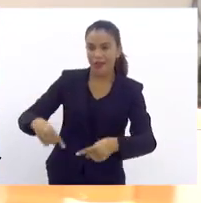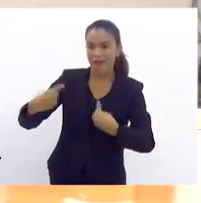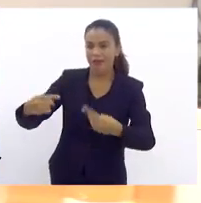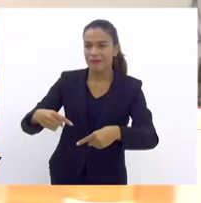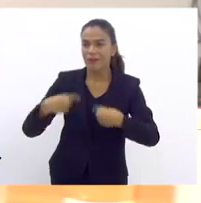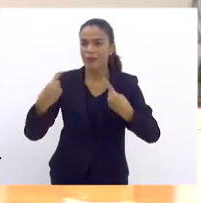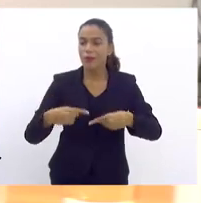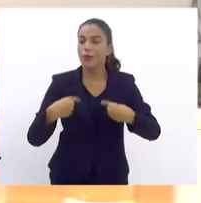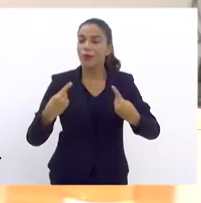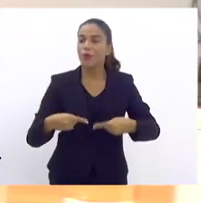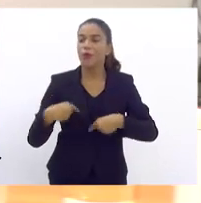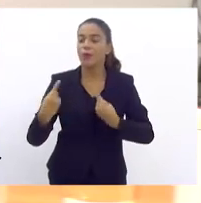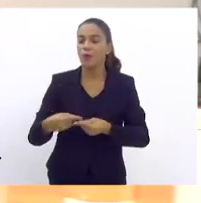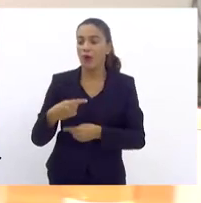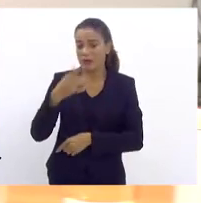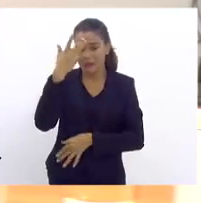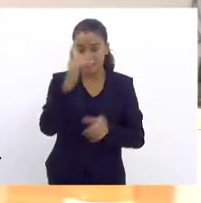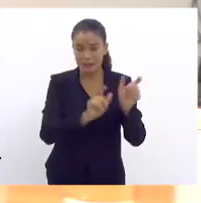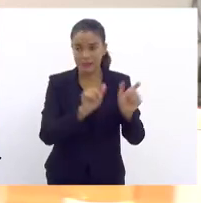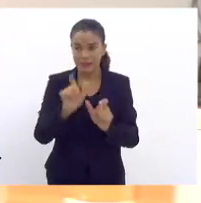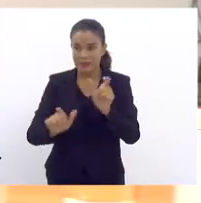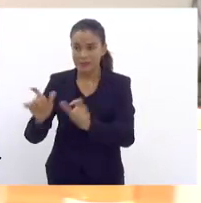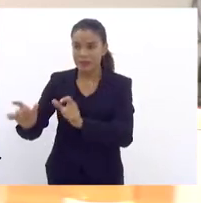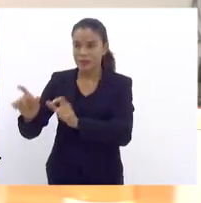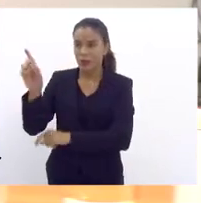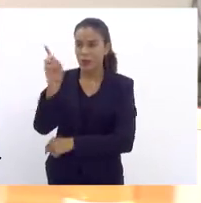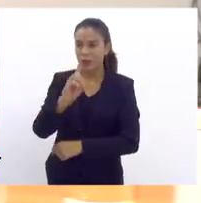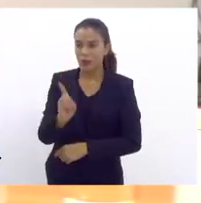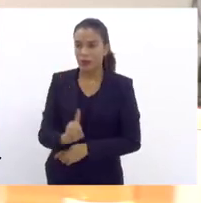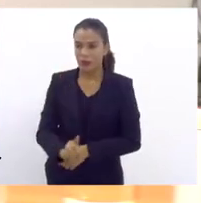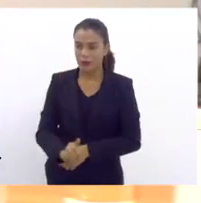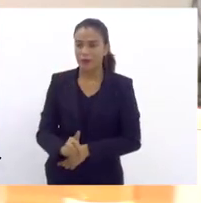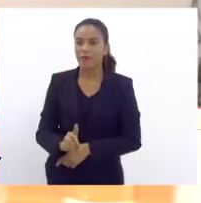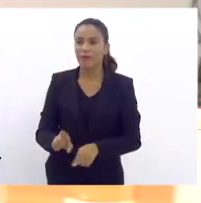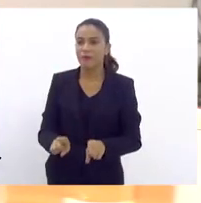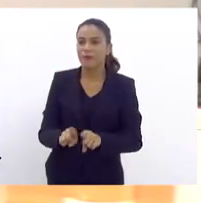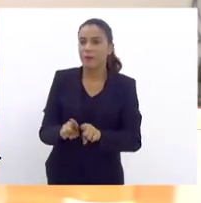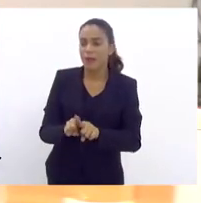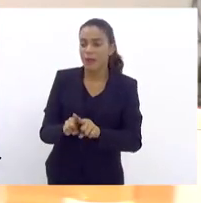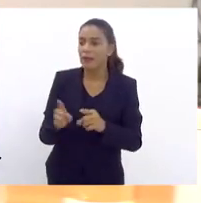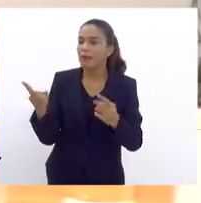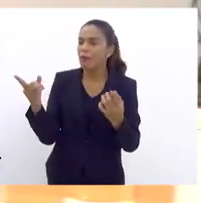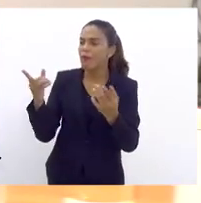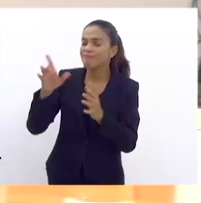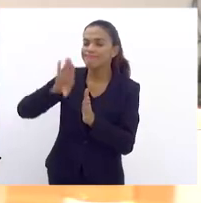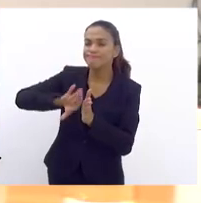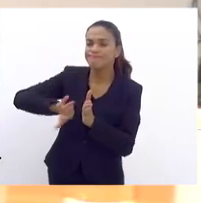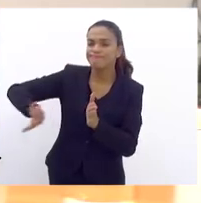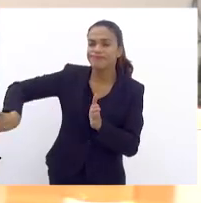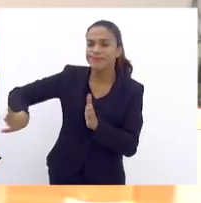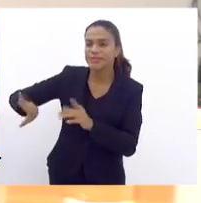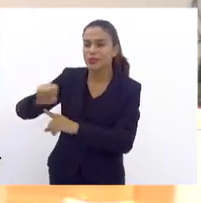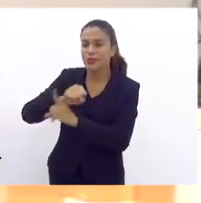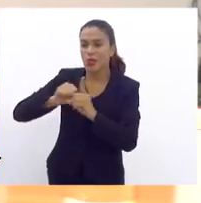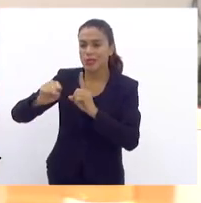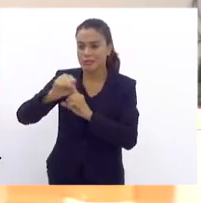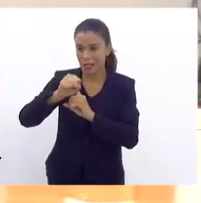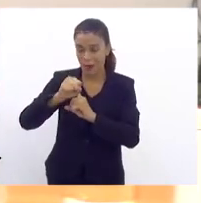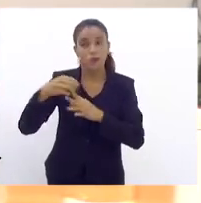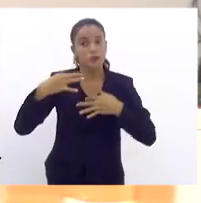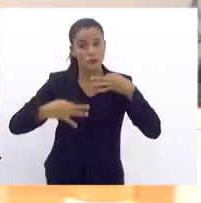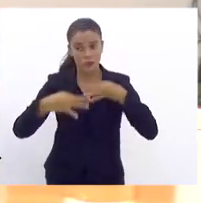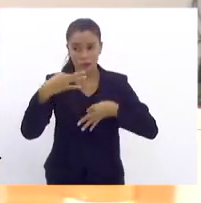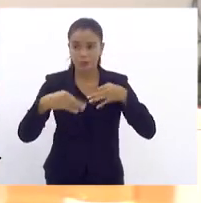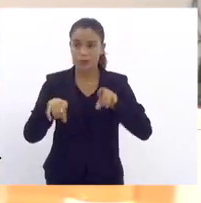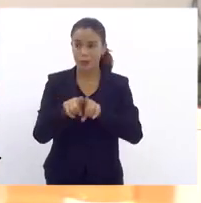pelos quais as pessoas com deficiência com toda invisibilidade social jurídico social